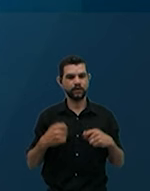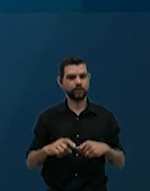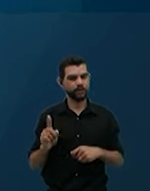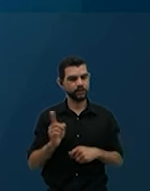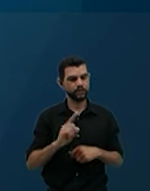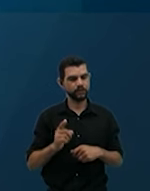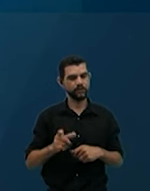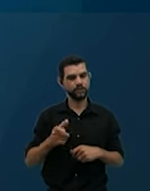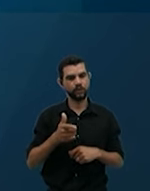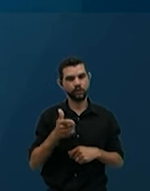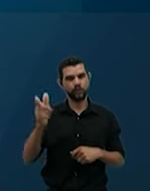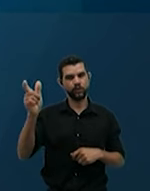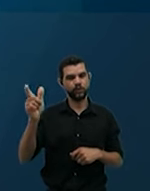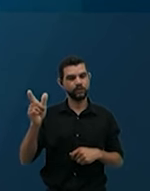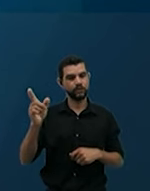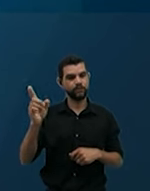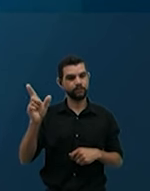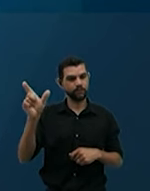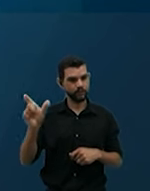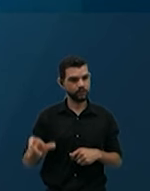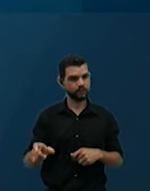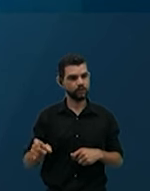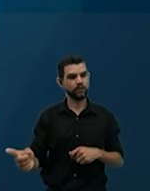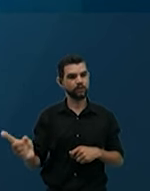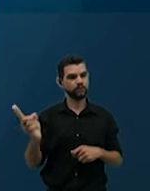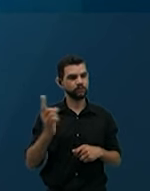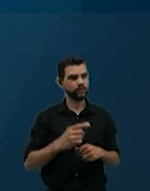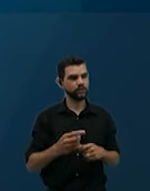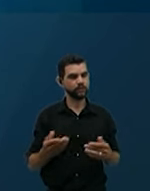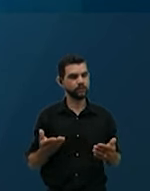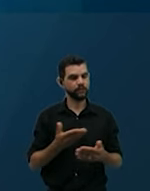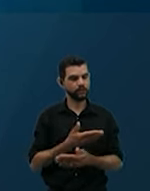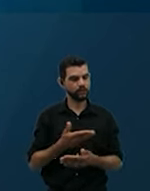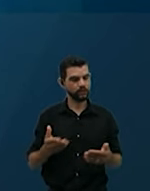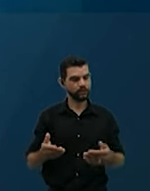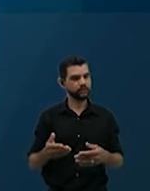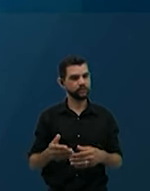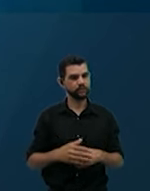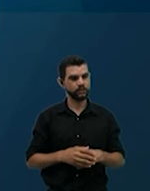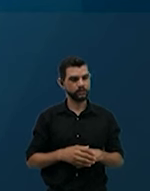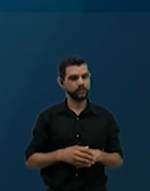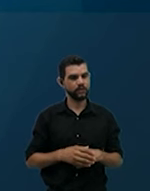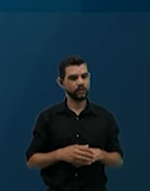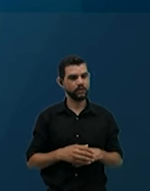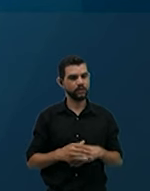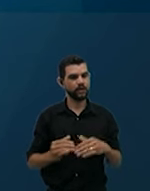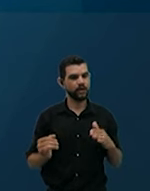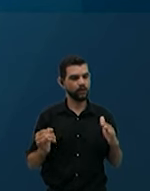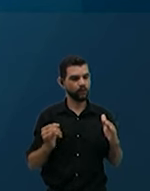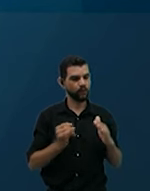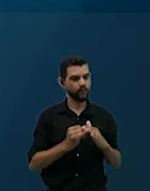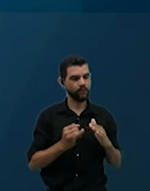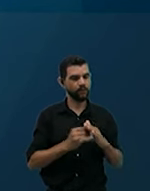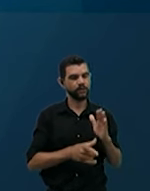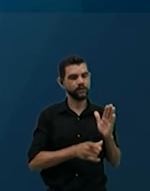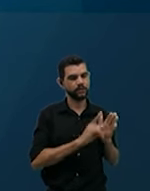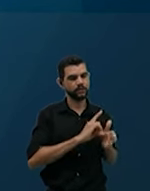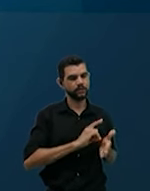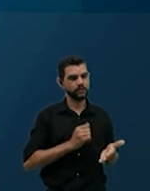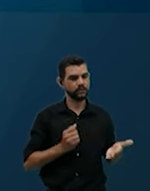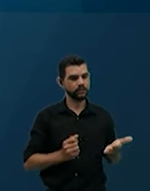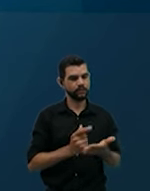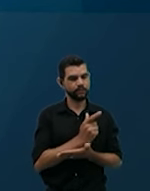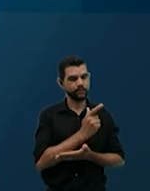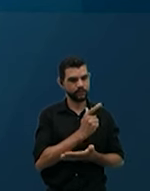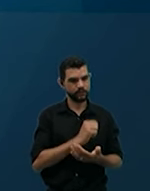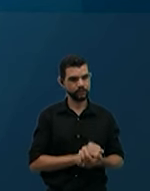pelos débitos tributários incidentes sobre o imóvel anteriormente à arrematação, por força